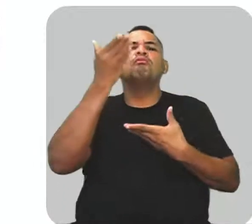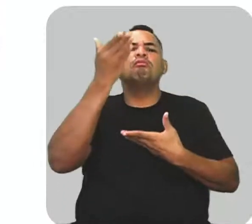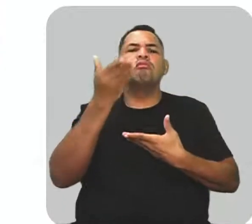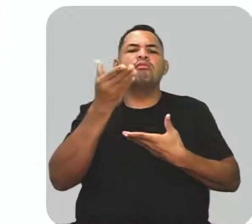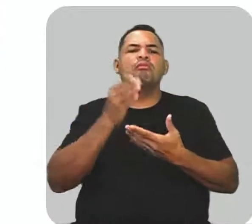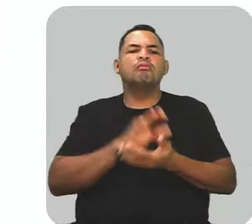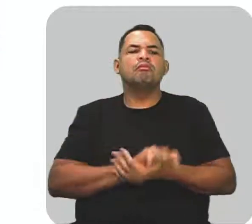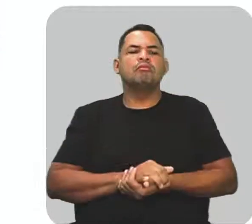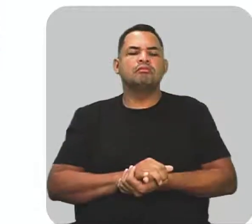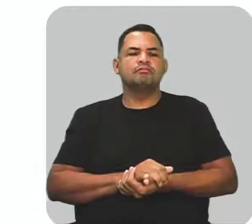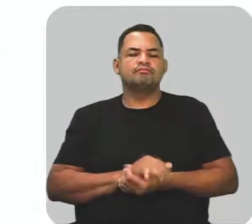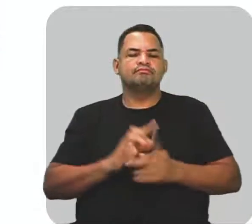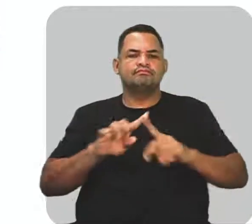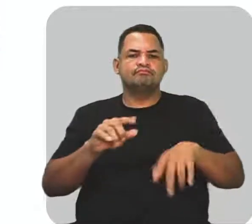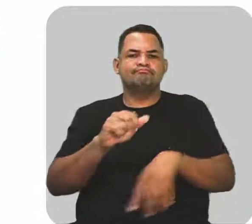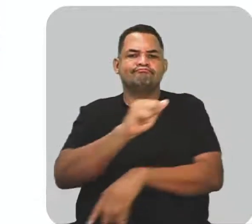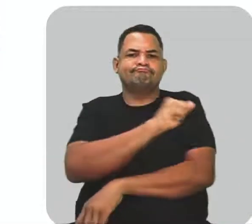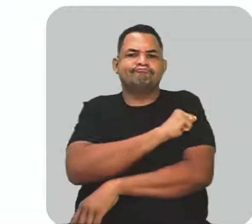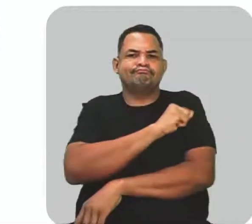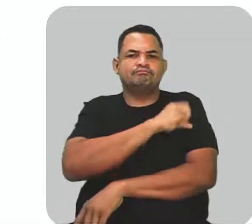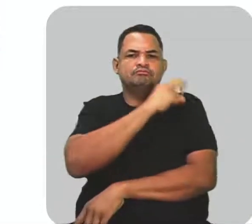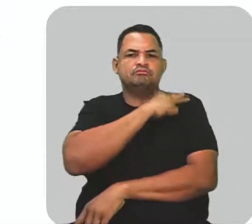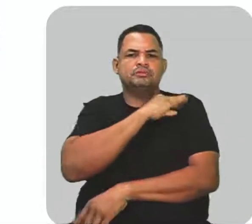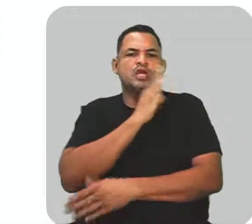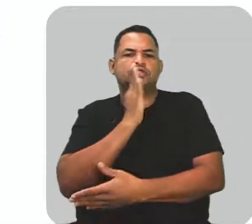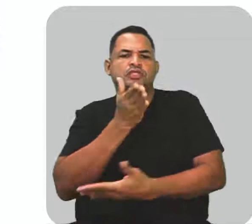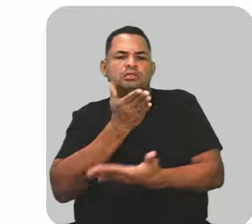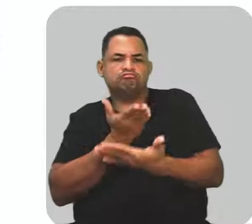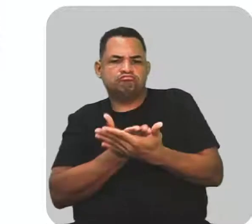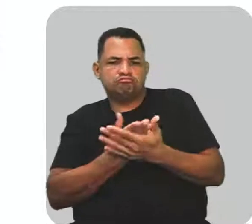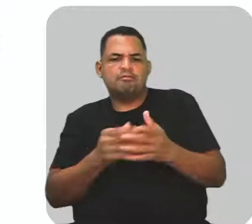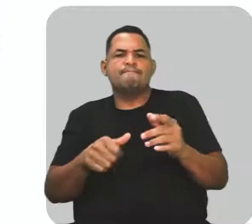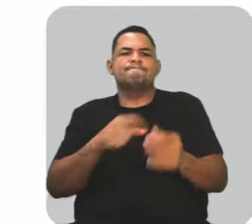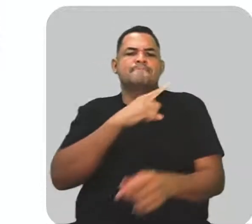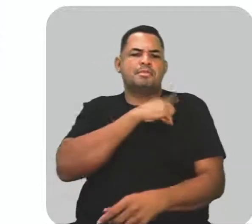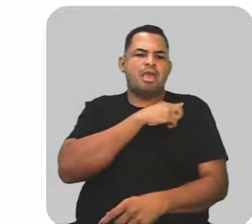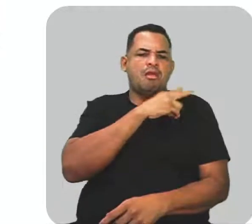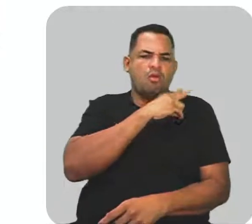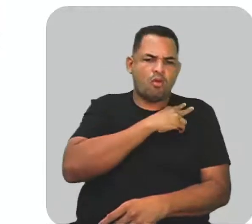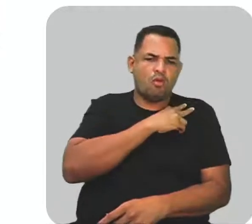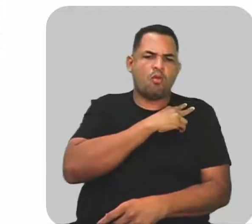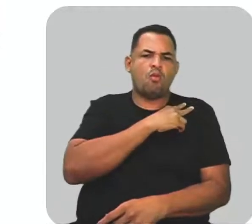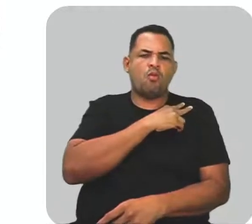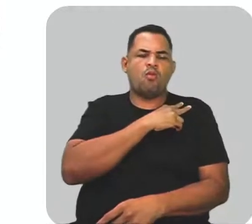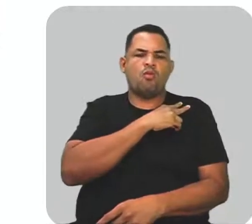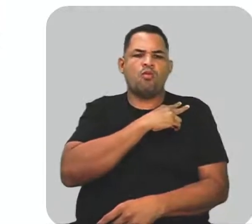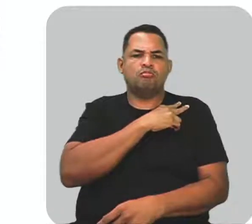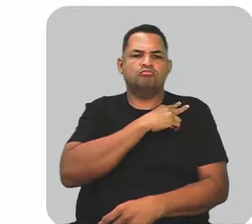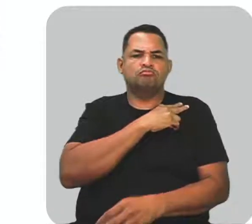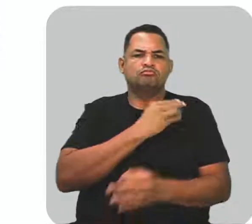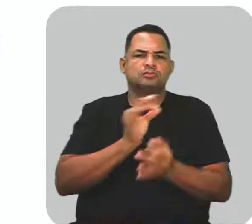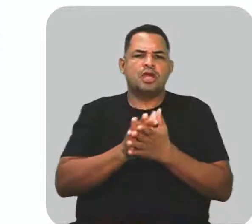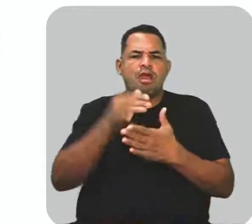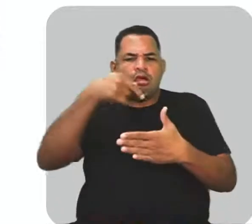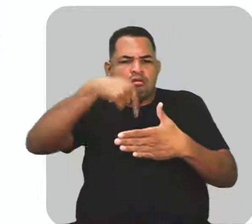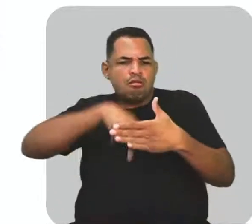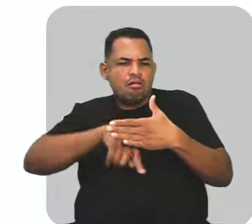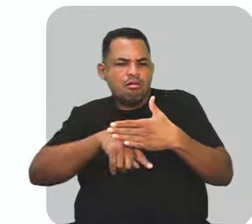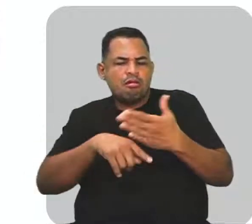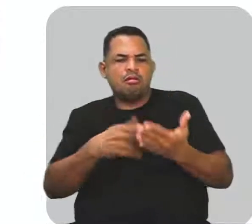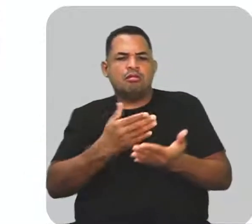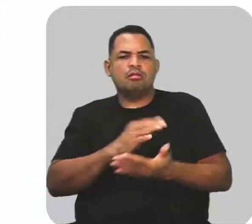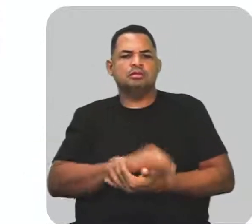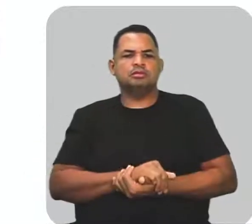mas aluno terceirão, né, viu já o segundo, primeiro ano, no segundo pôde aí se aprofundar um pouco